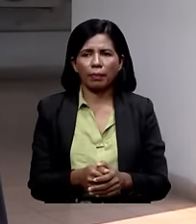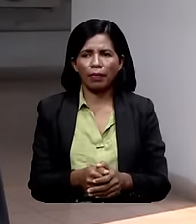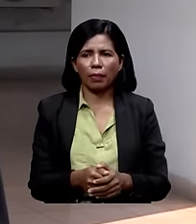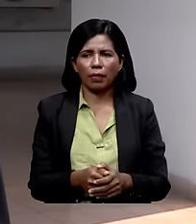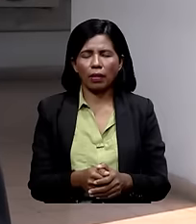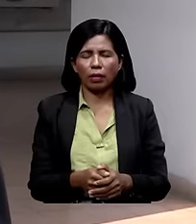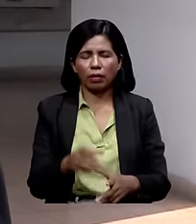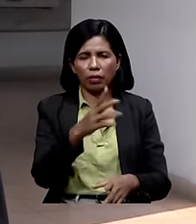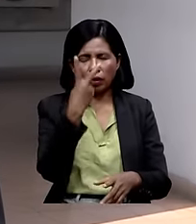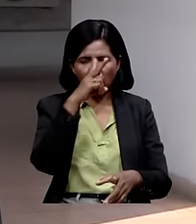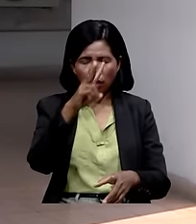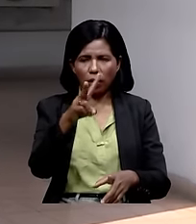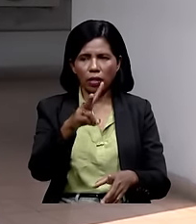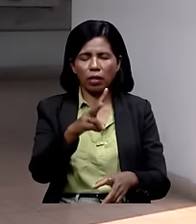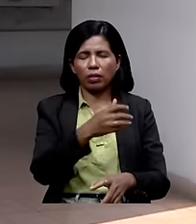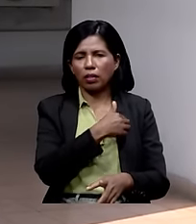Meteorologi ne rasik ne.